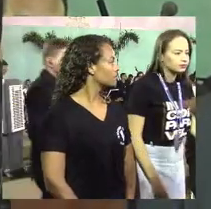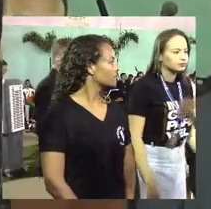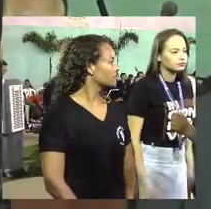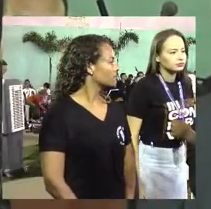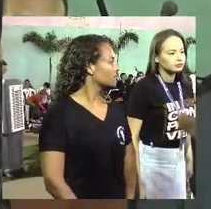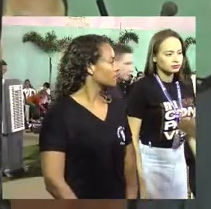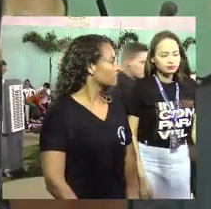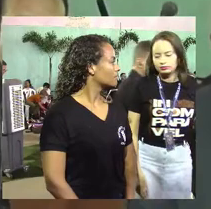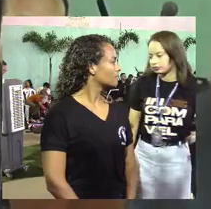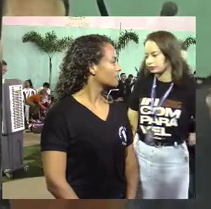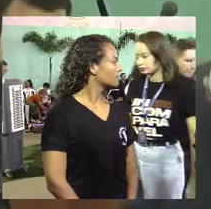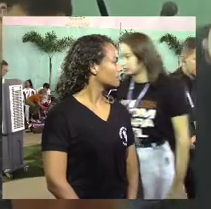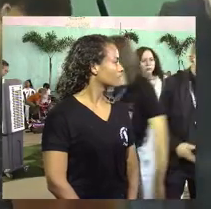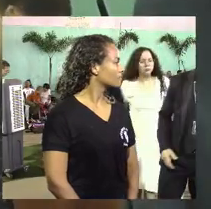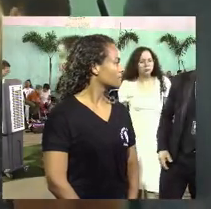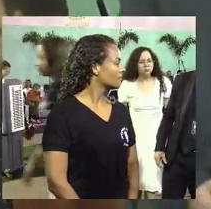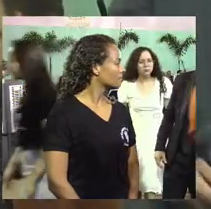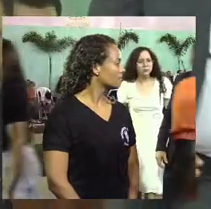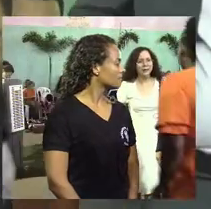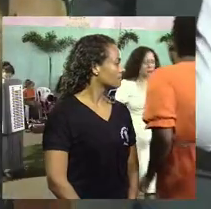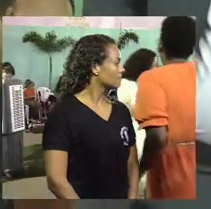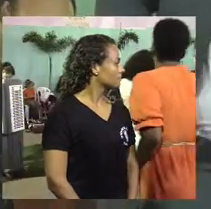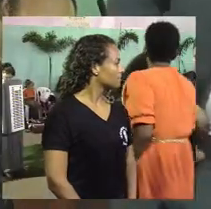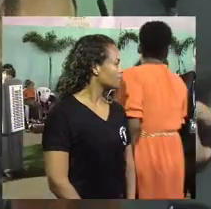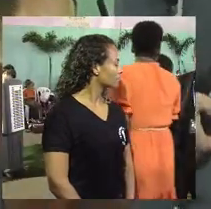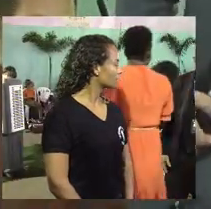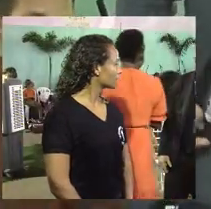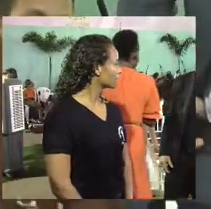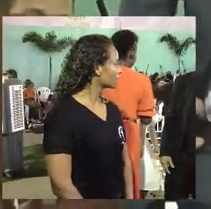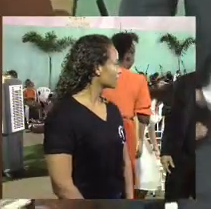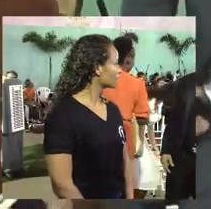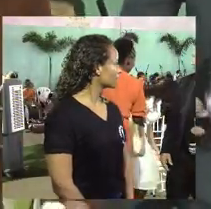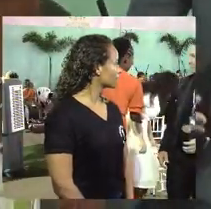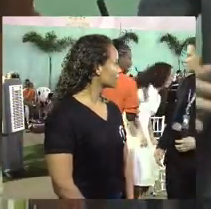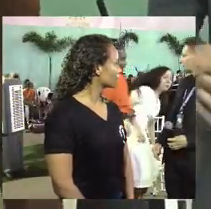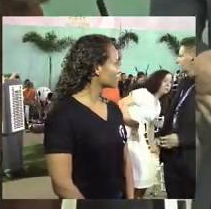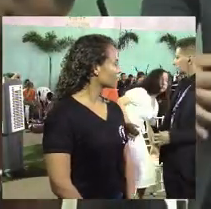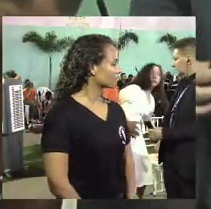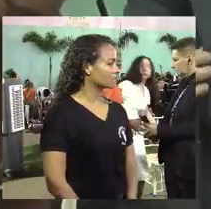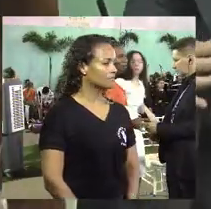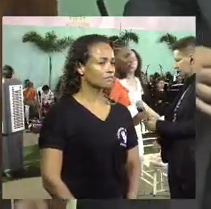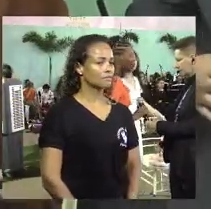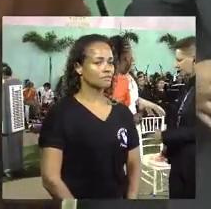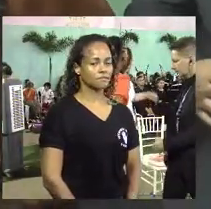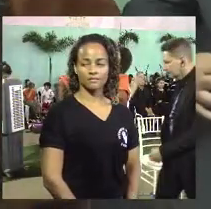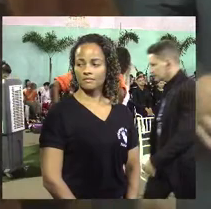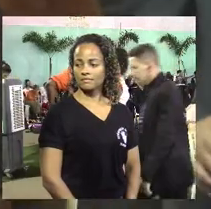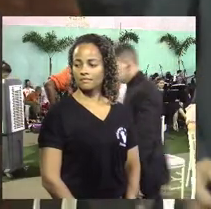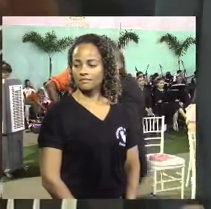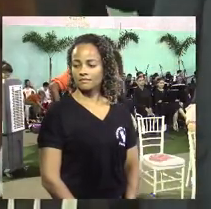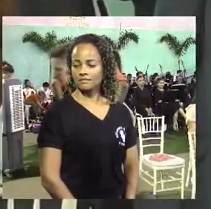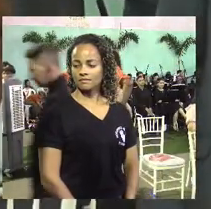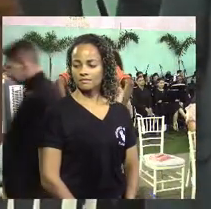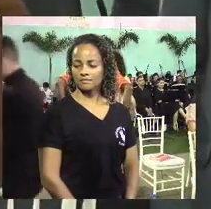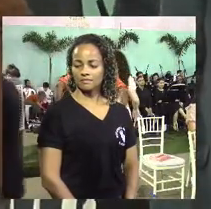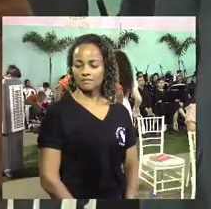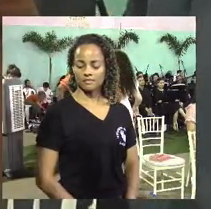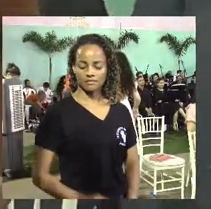aqueles que podem se coloca em pé ali tem máquina de cartão se você quiser passar ali